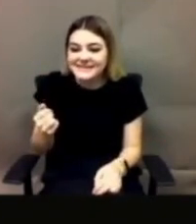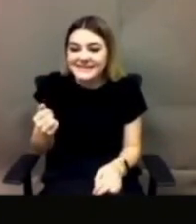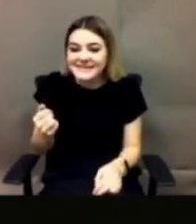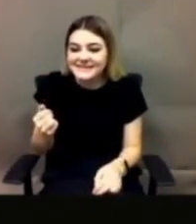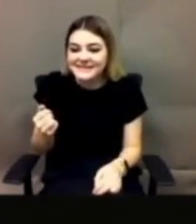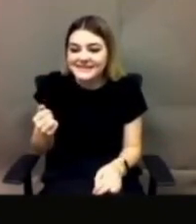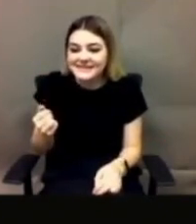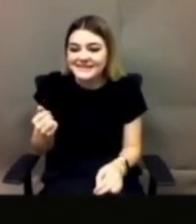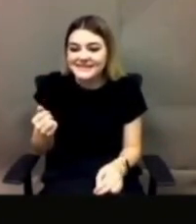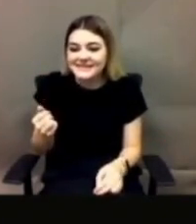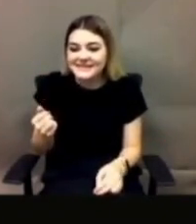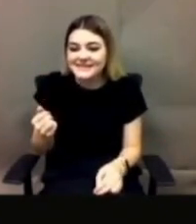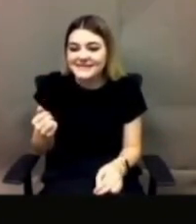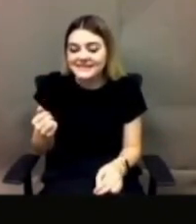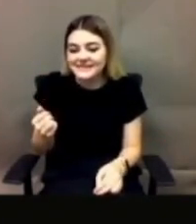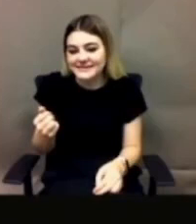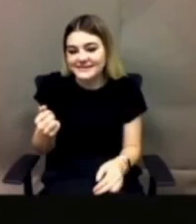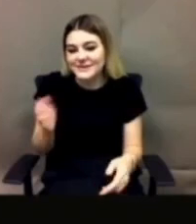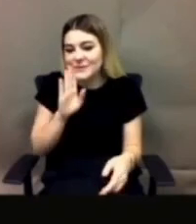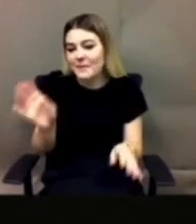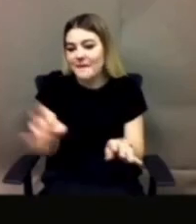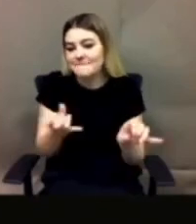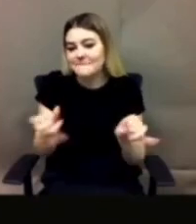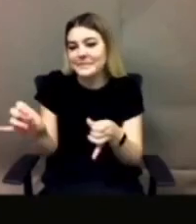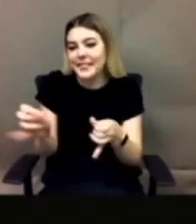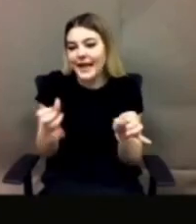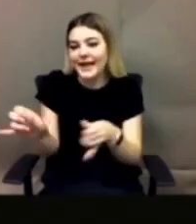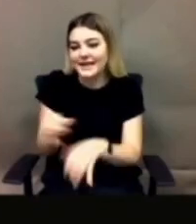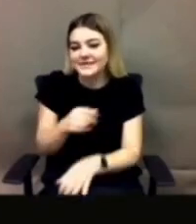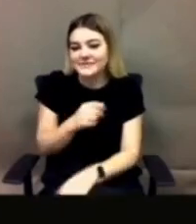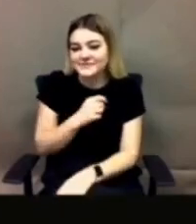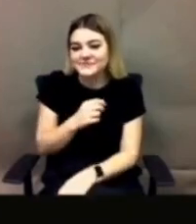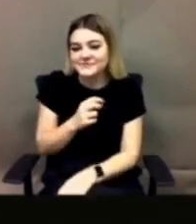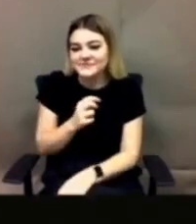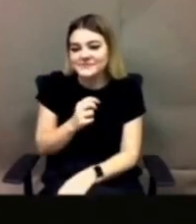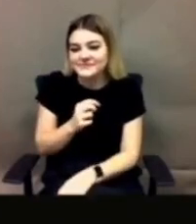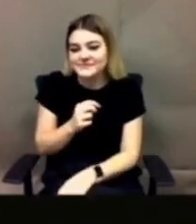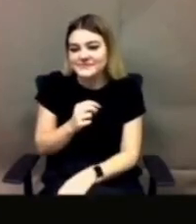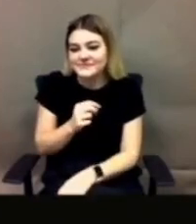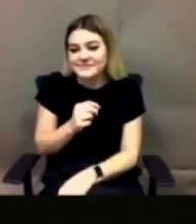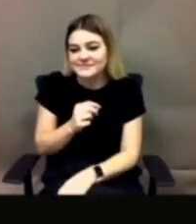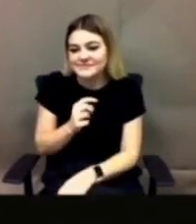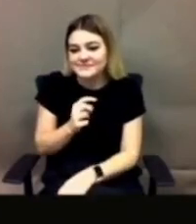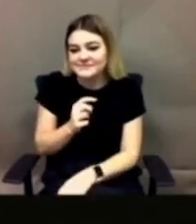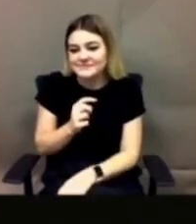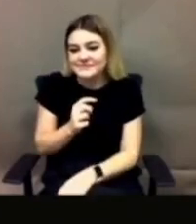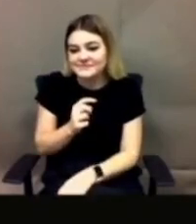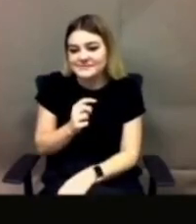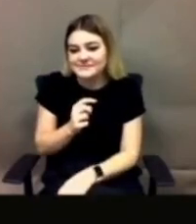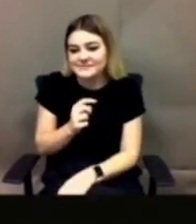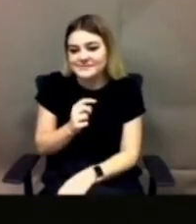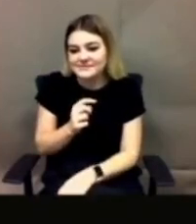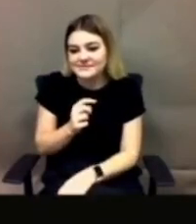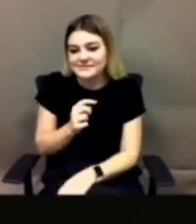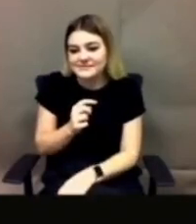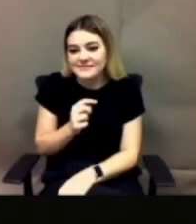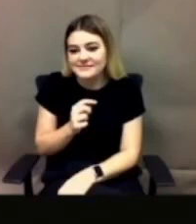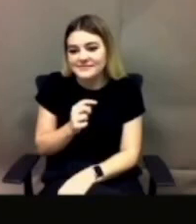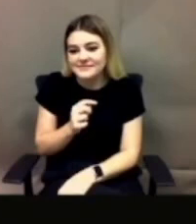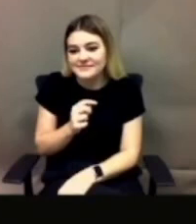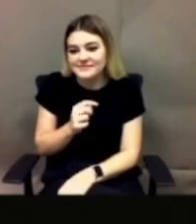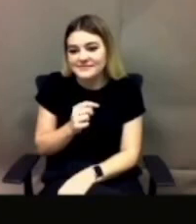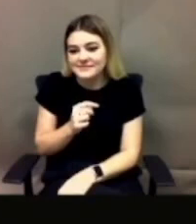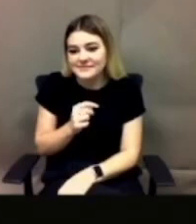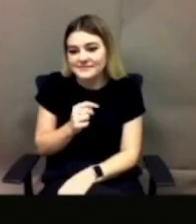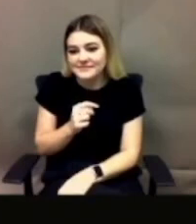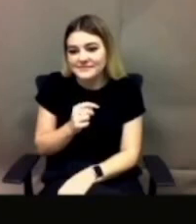vou conectar tudo aqui rapidamente. Como a Colleen fez. Então em vez de apertar as chaves. As teclas aqui no meu